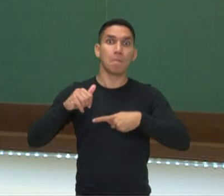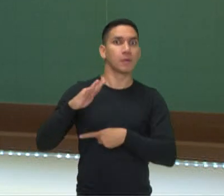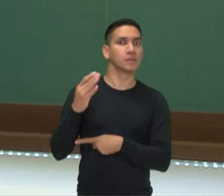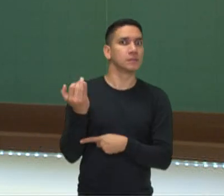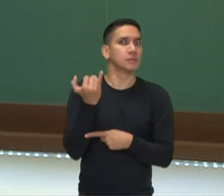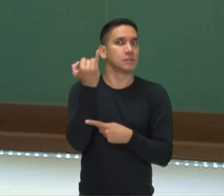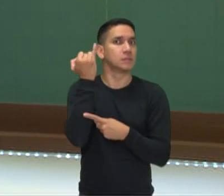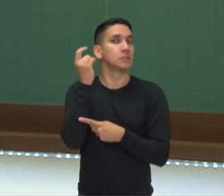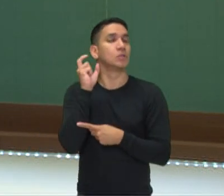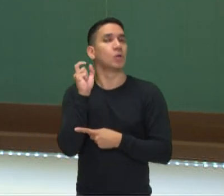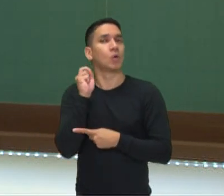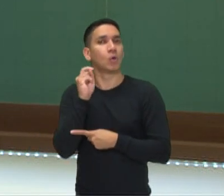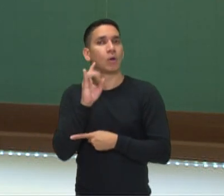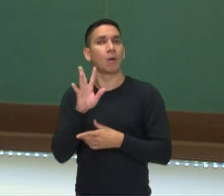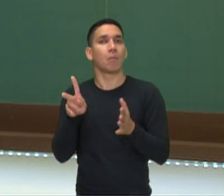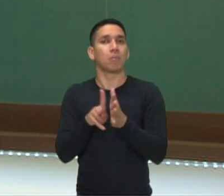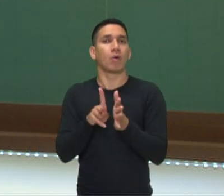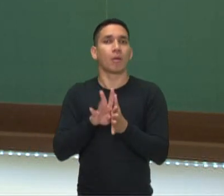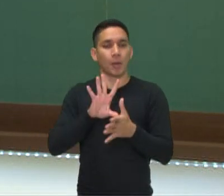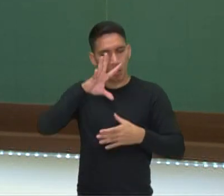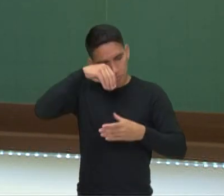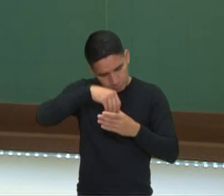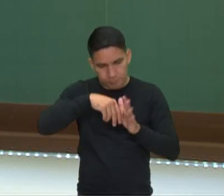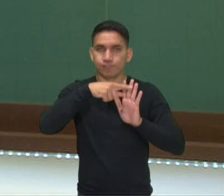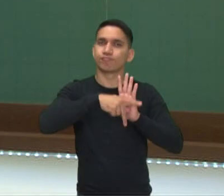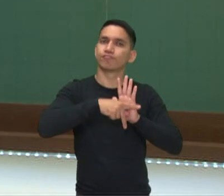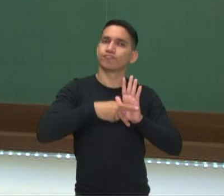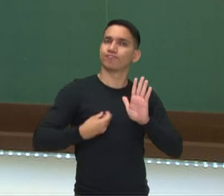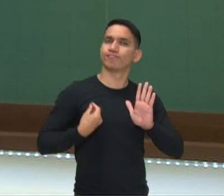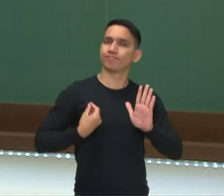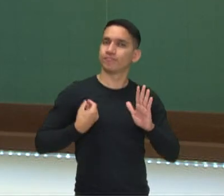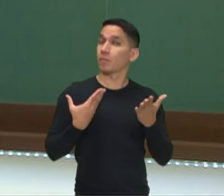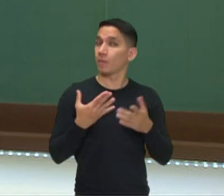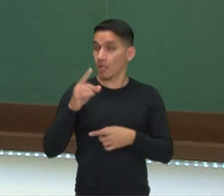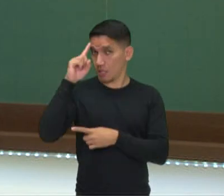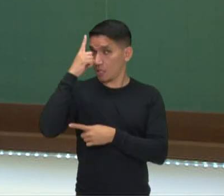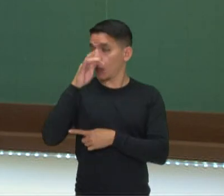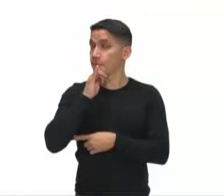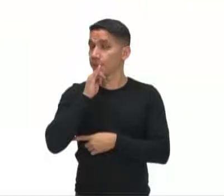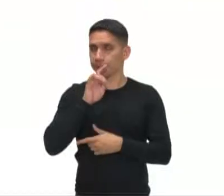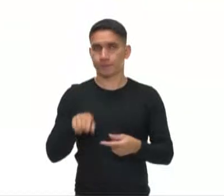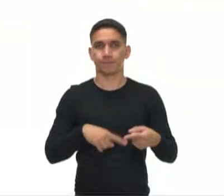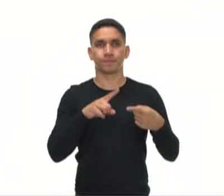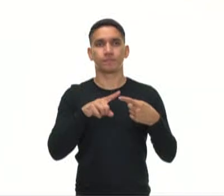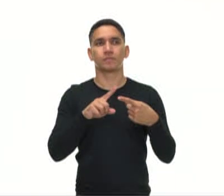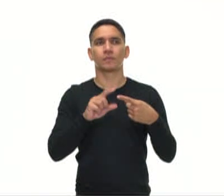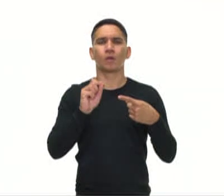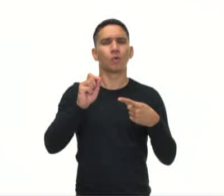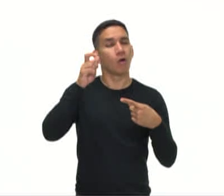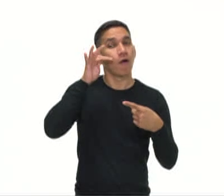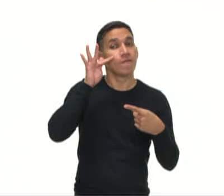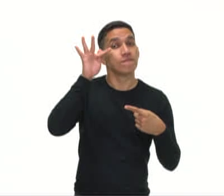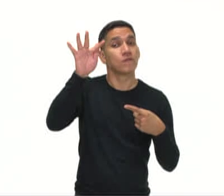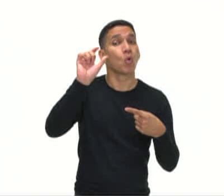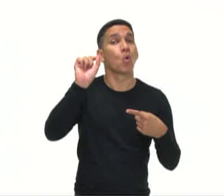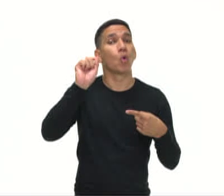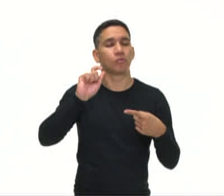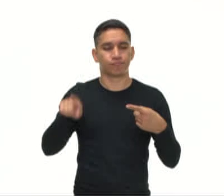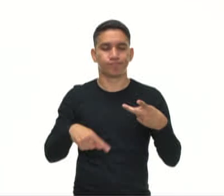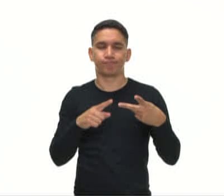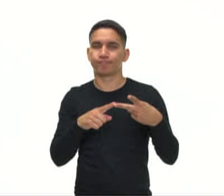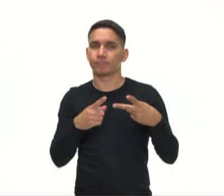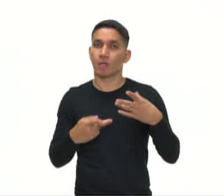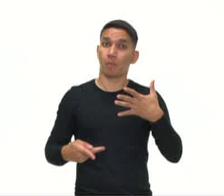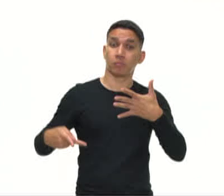importantes dentro do nosso projeto de vida. Ideias como a aspiração, a priorização,